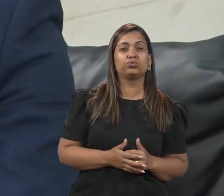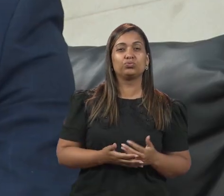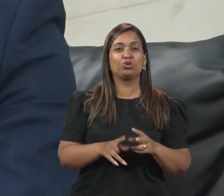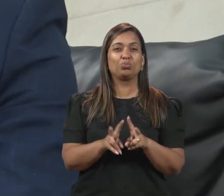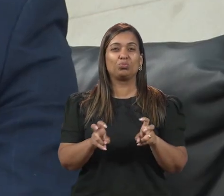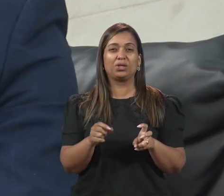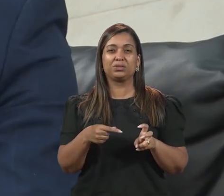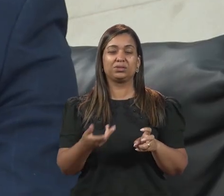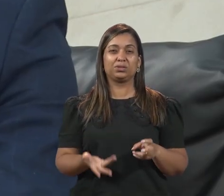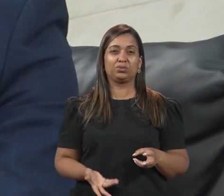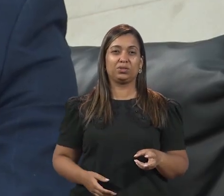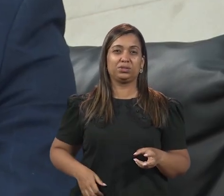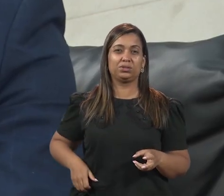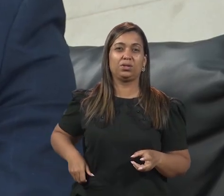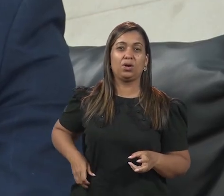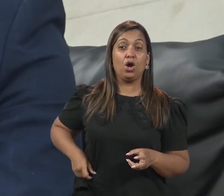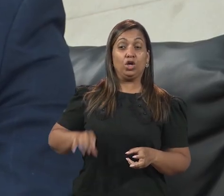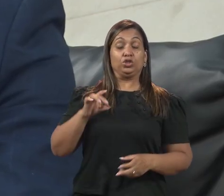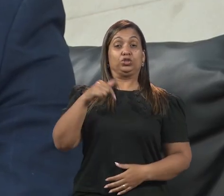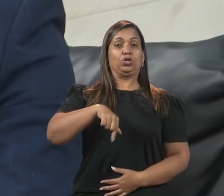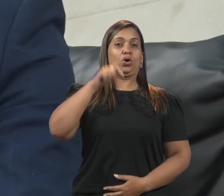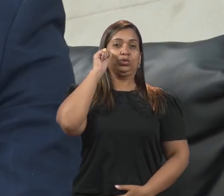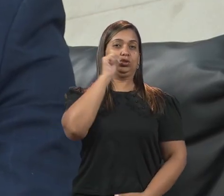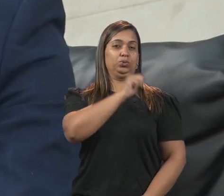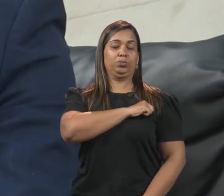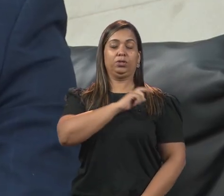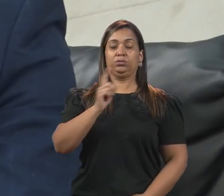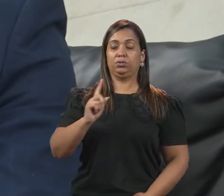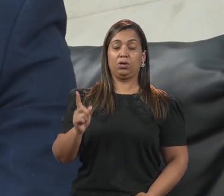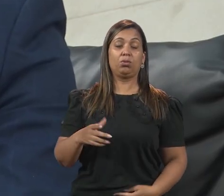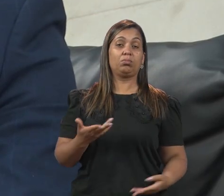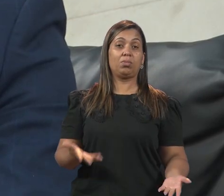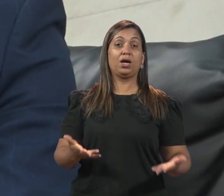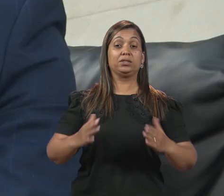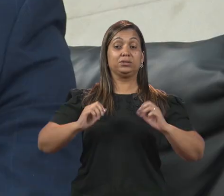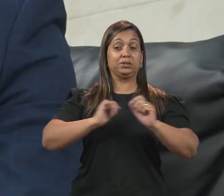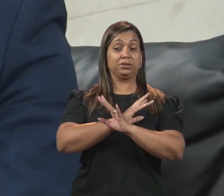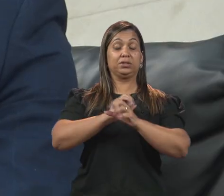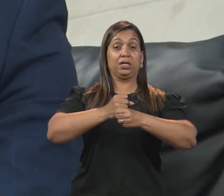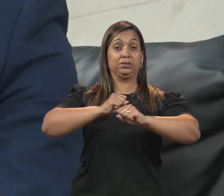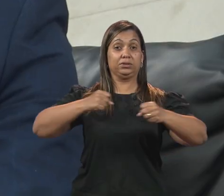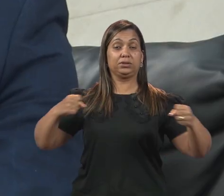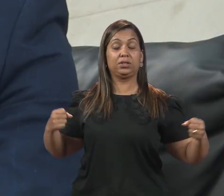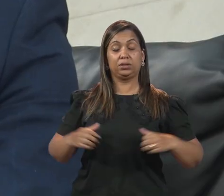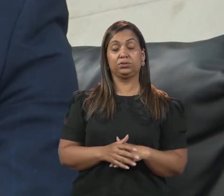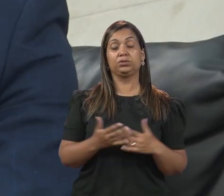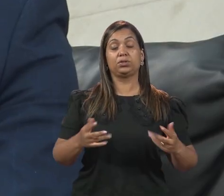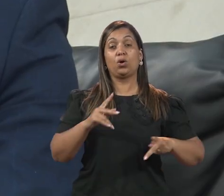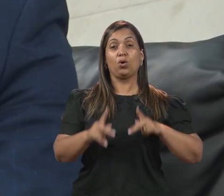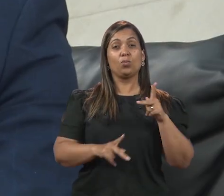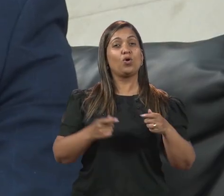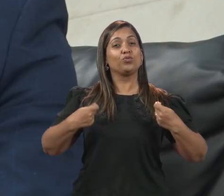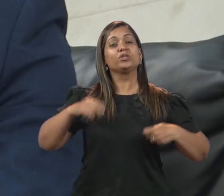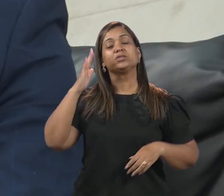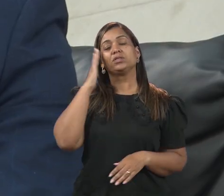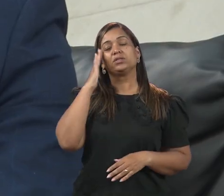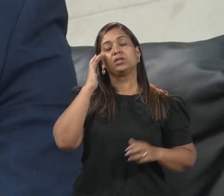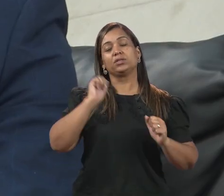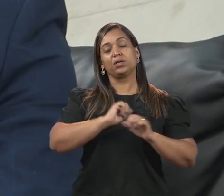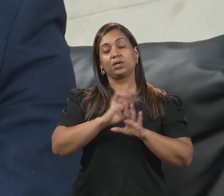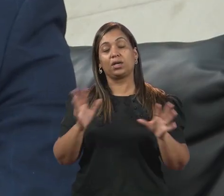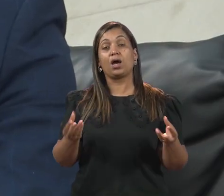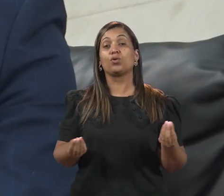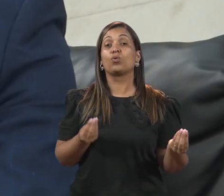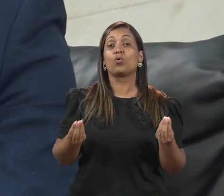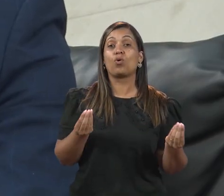é uma situação só de São José do Rio Preto, mas das grandes metrópoles. A população tem que entender isso,